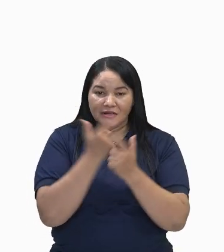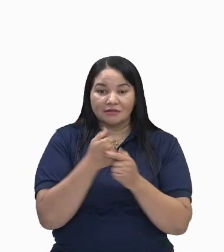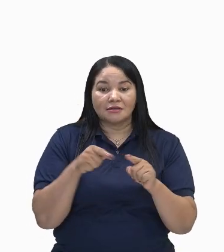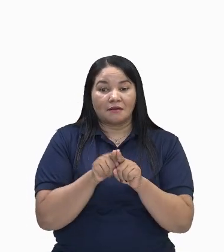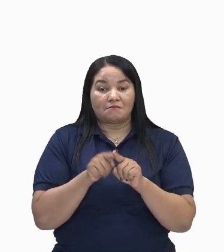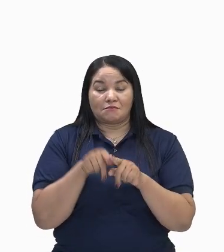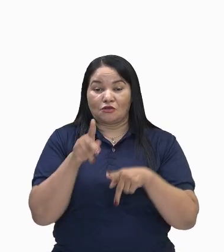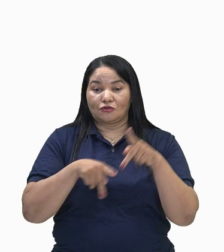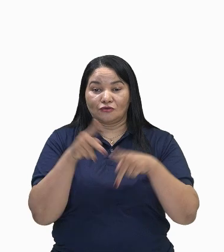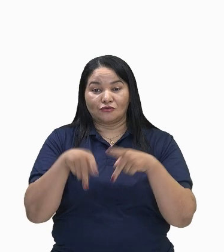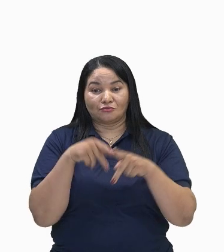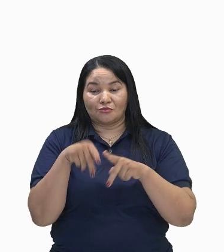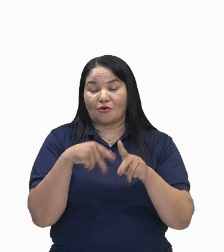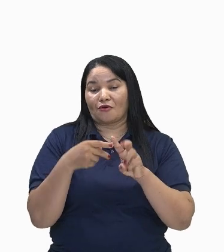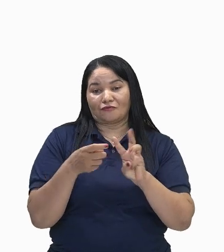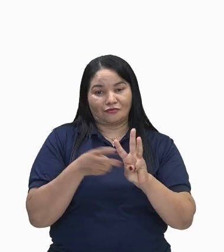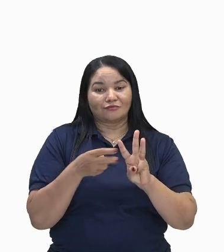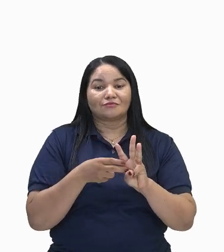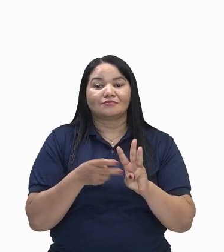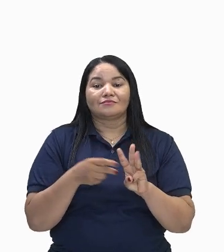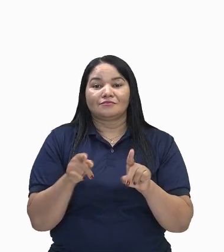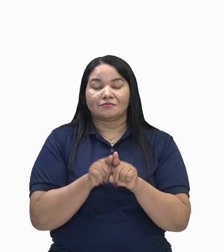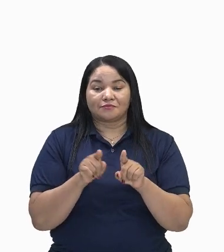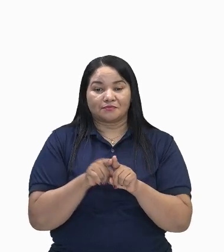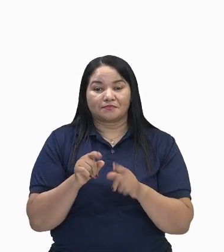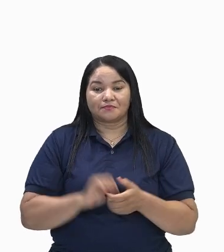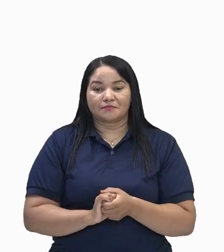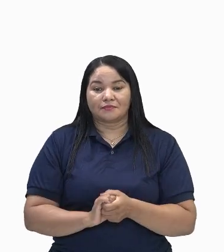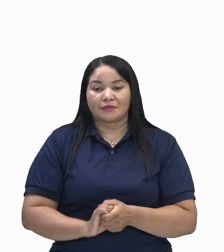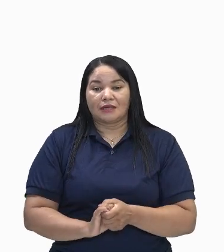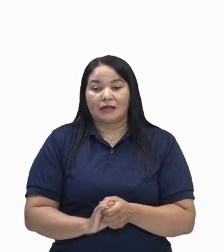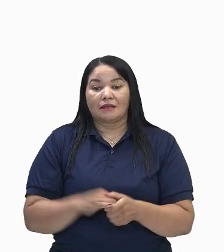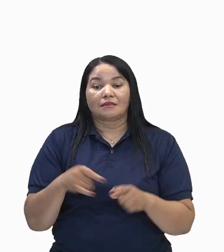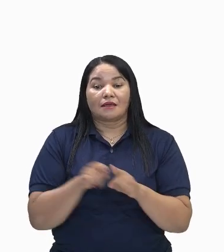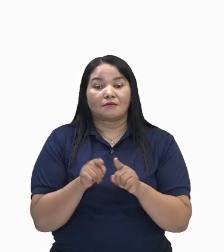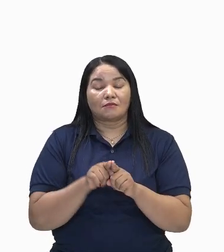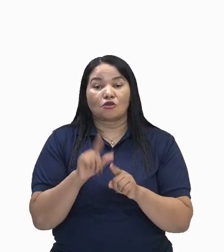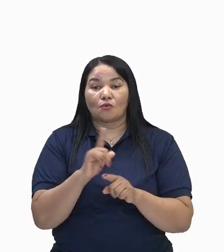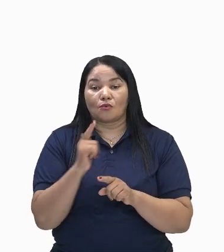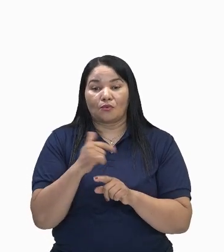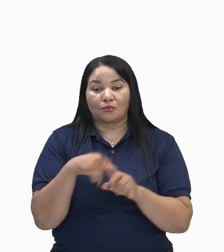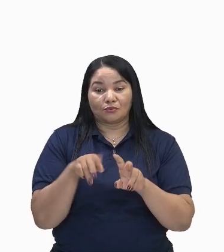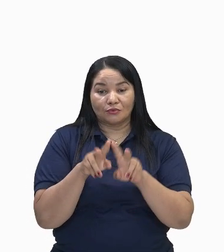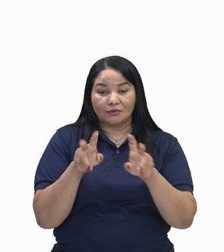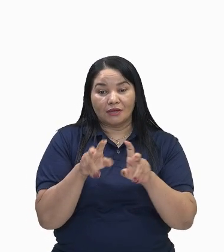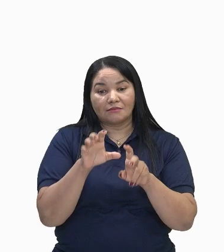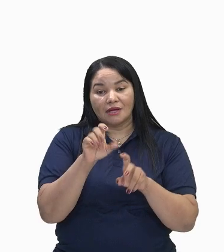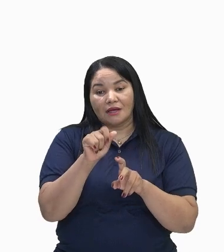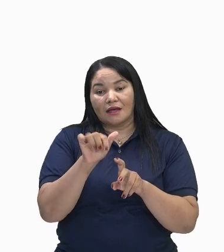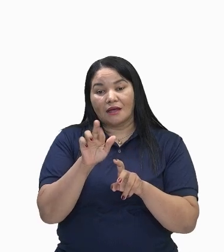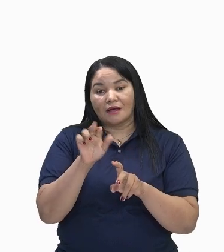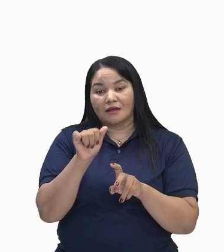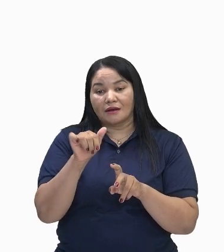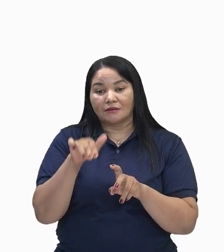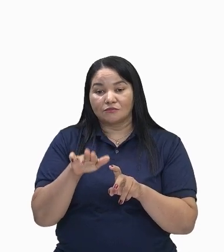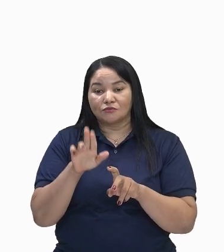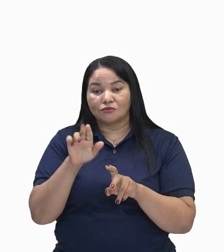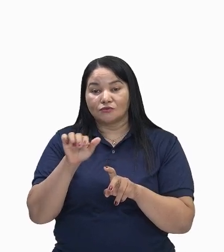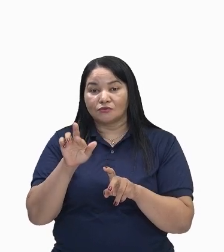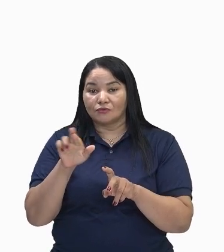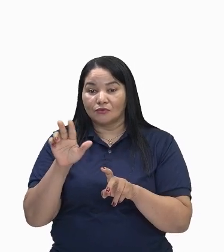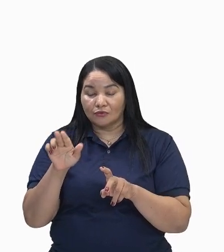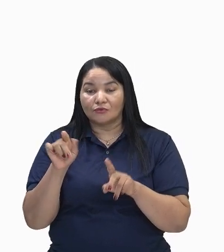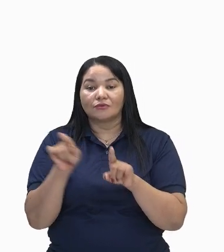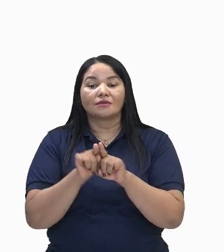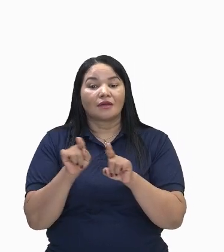povos originários, tá, pessoal? E também tem Caramuru, também uma obra indígena também, de Santa